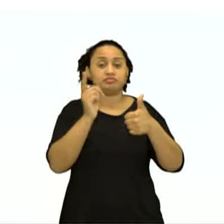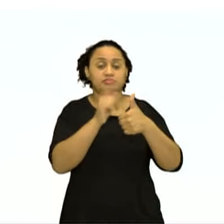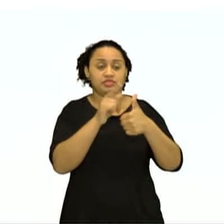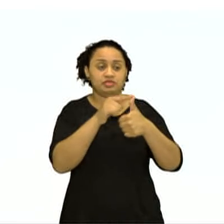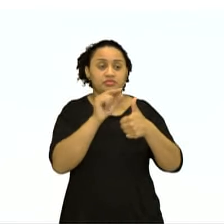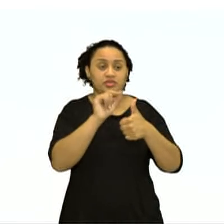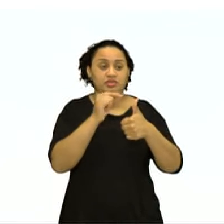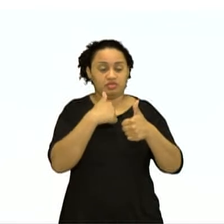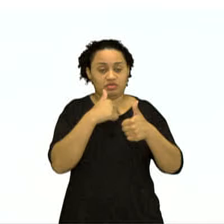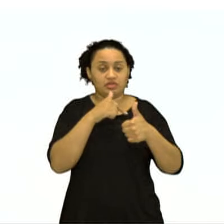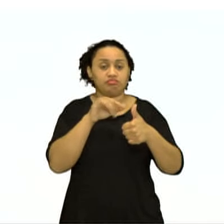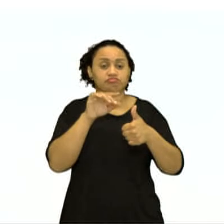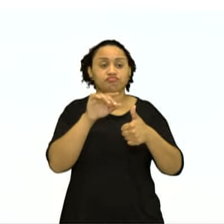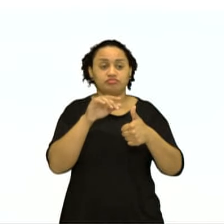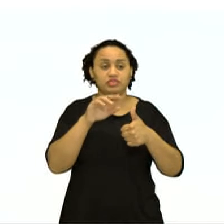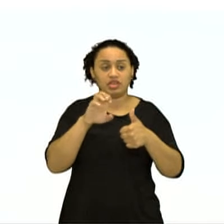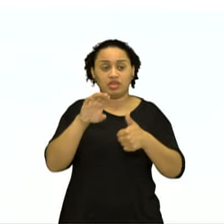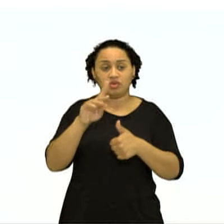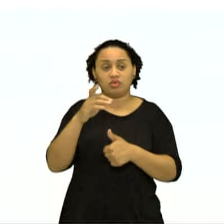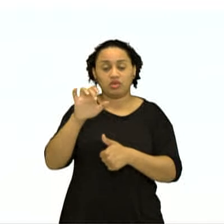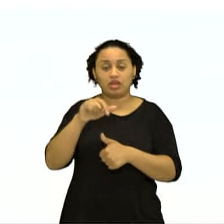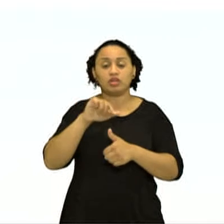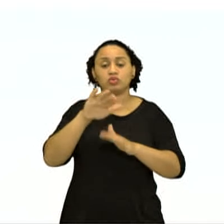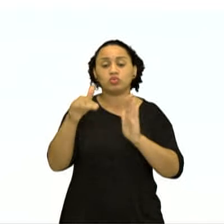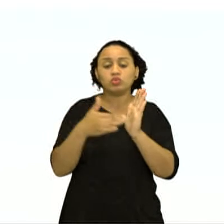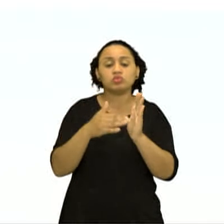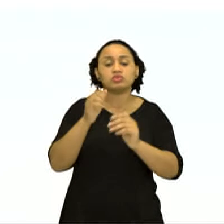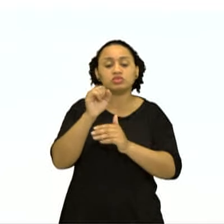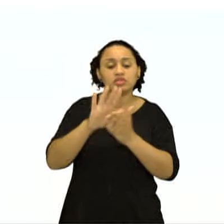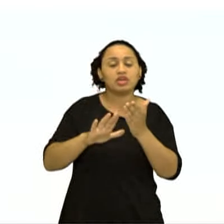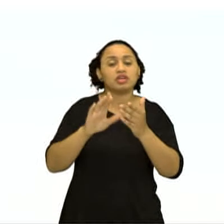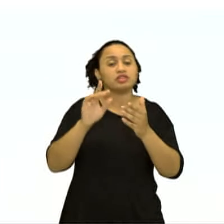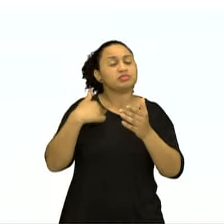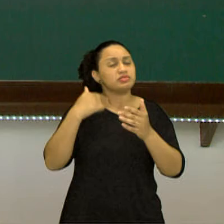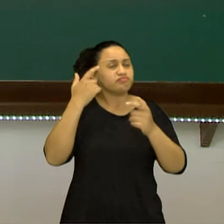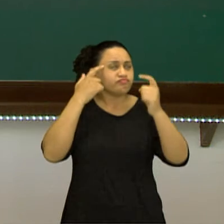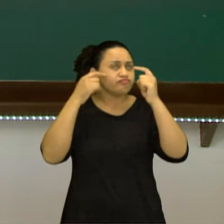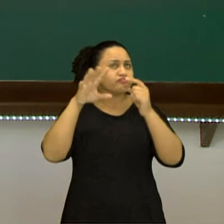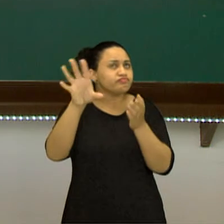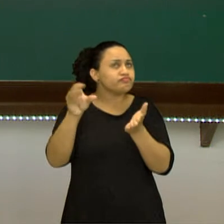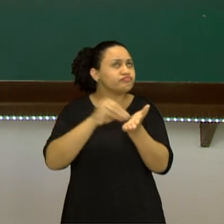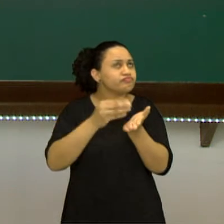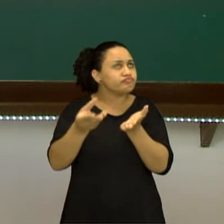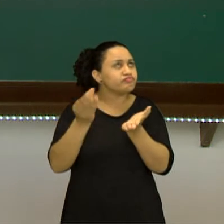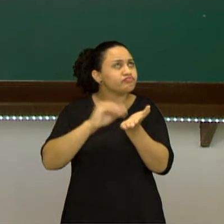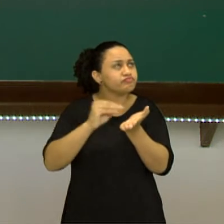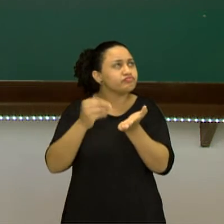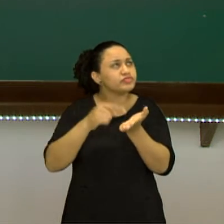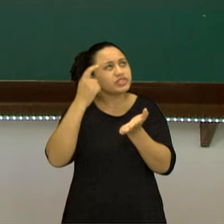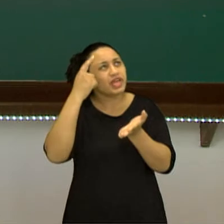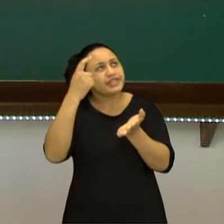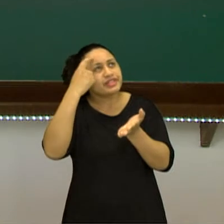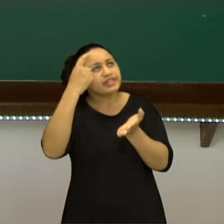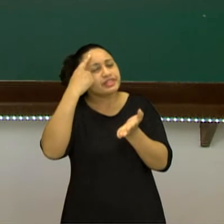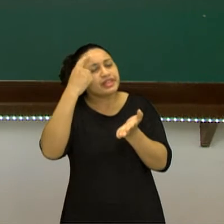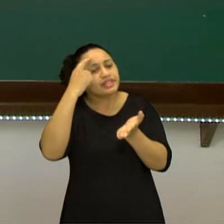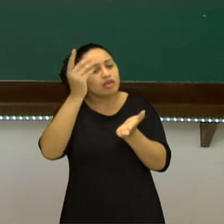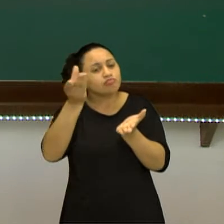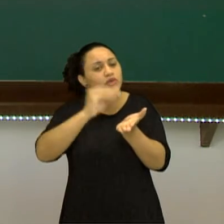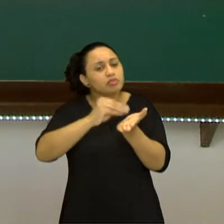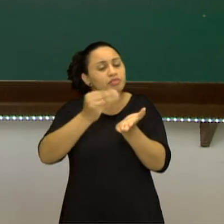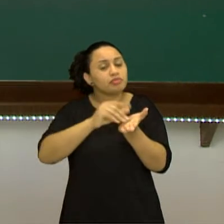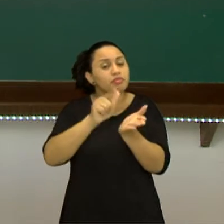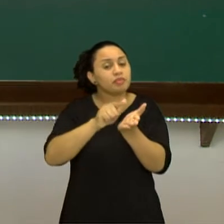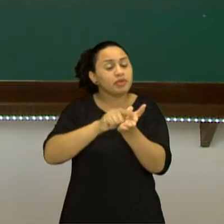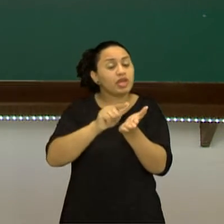né? Recolher, anotar todas as tarefas que vêm à mente. Então, quase aí uma tempestade de ideias, né? Você pega uma folha e